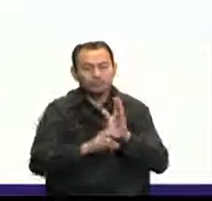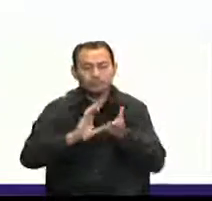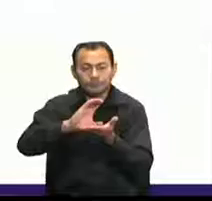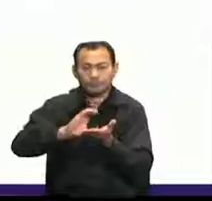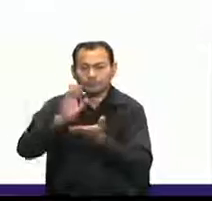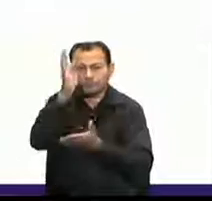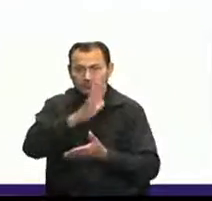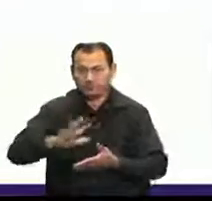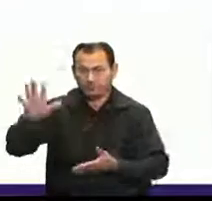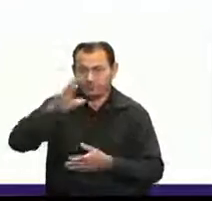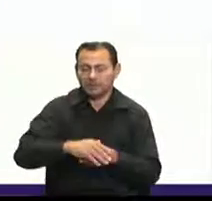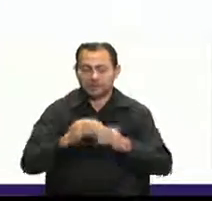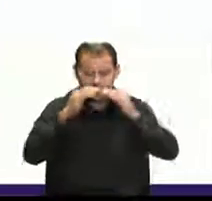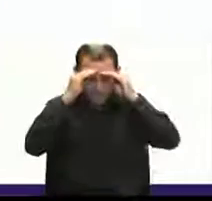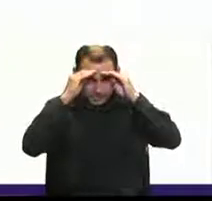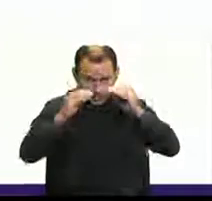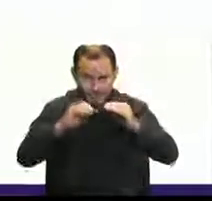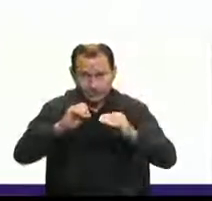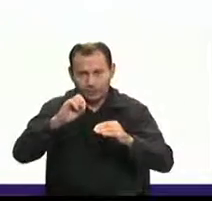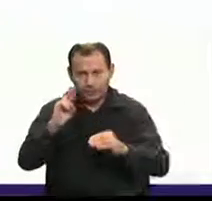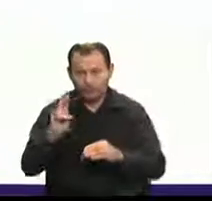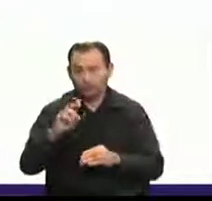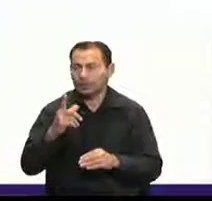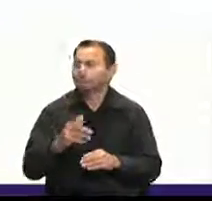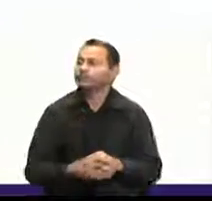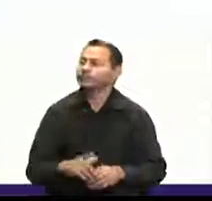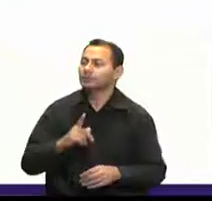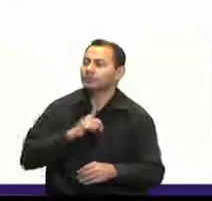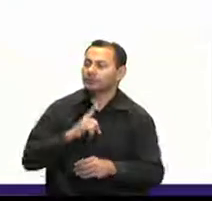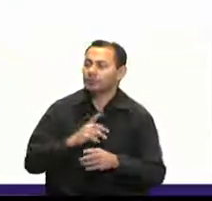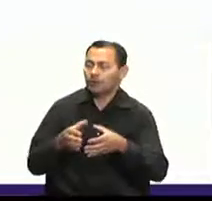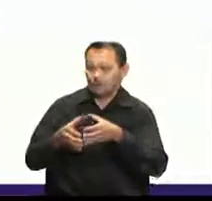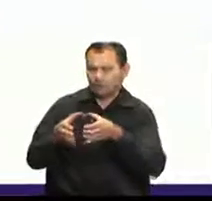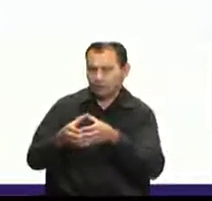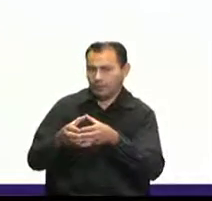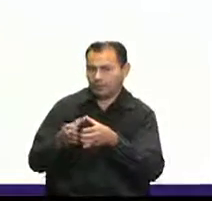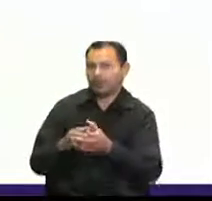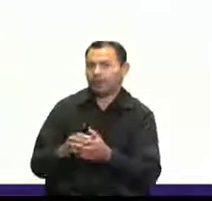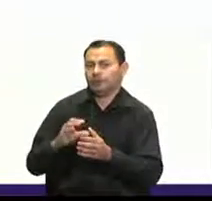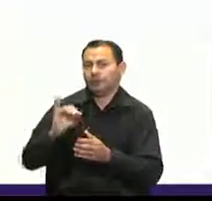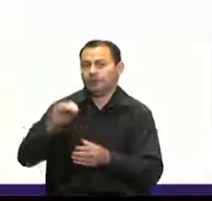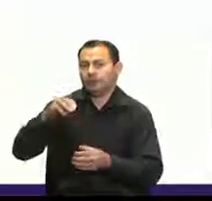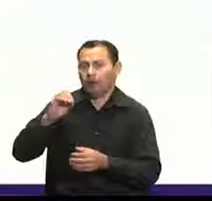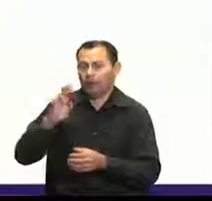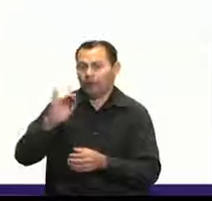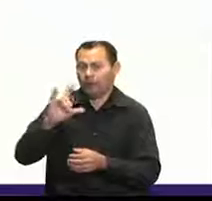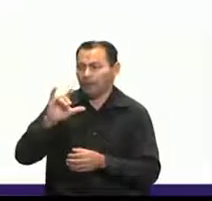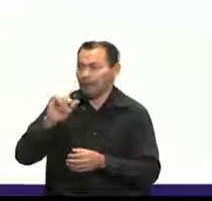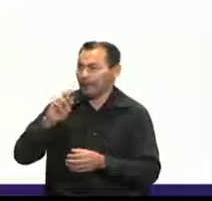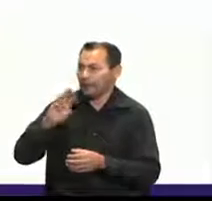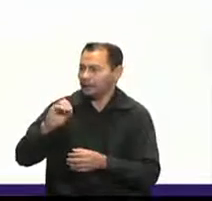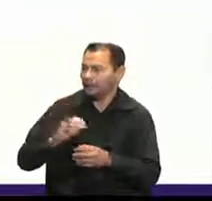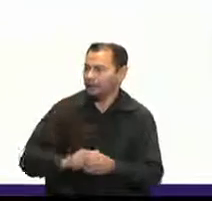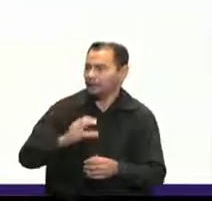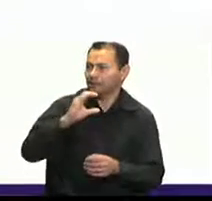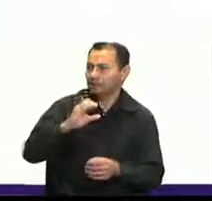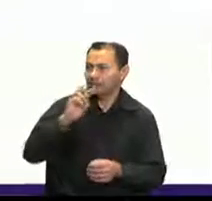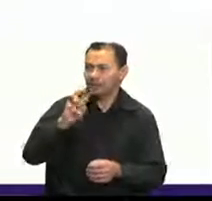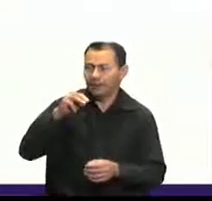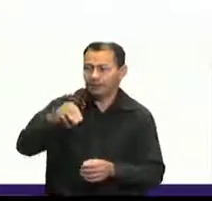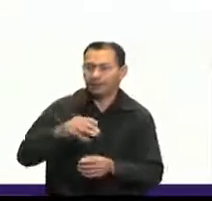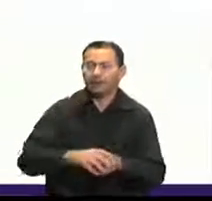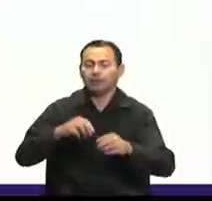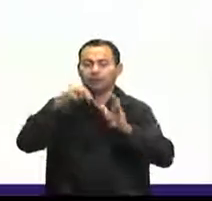eles são seguidos eu tenho uma comissão de valores mobiliários sec a cvm ela que já vai atuar na